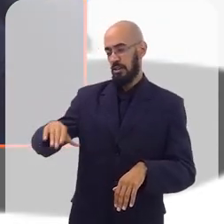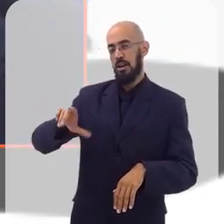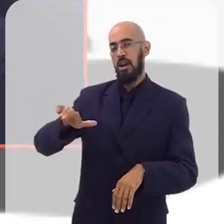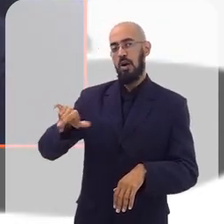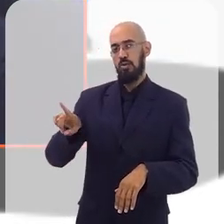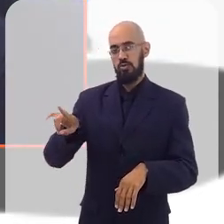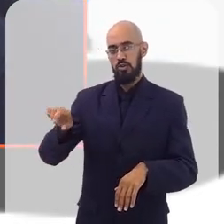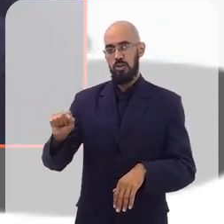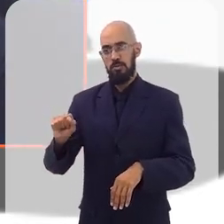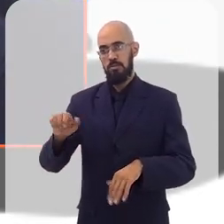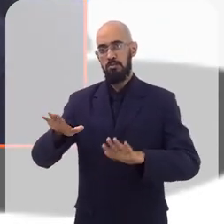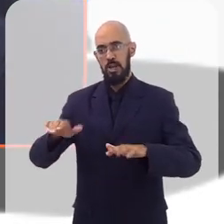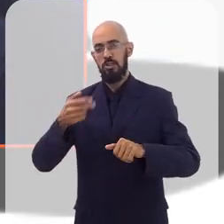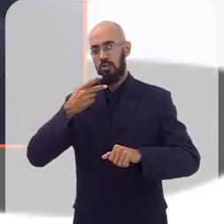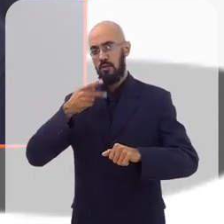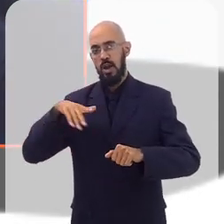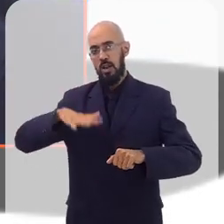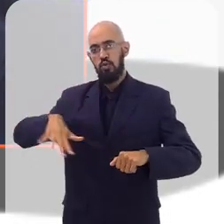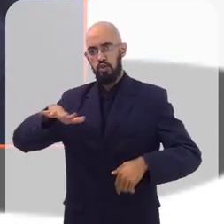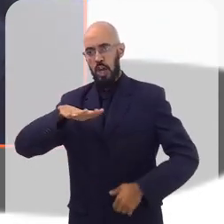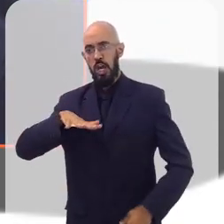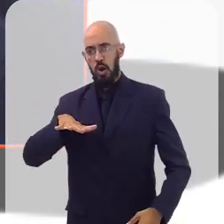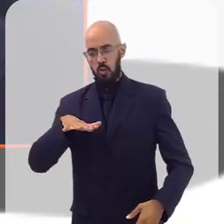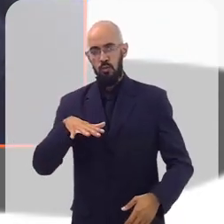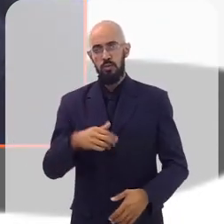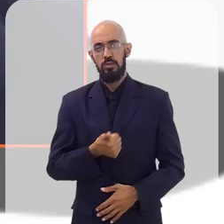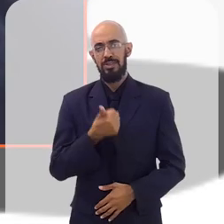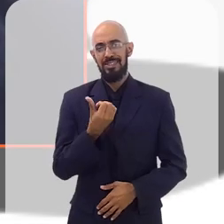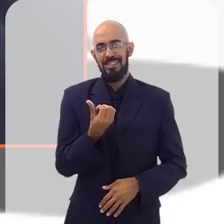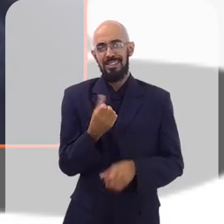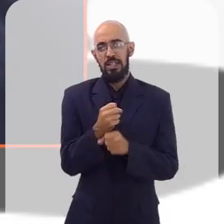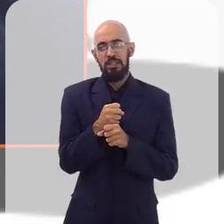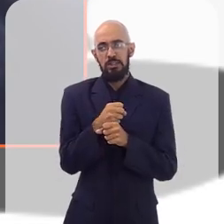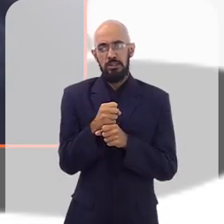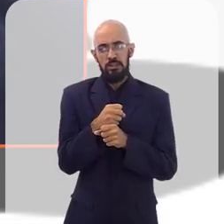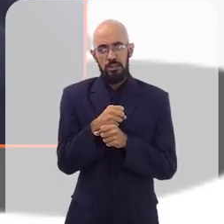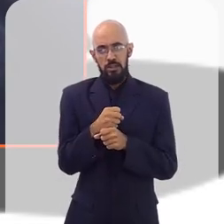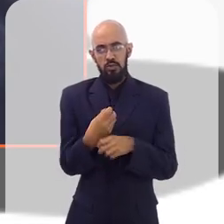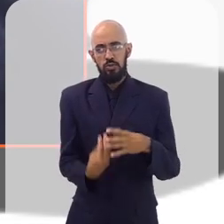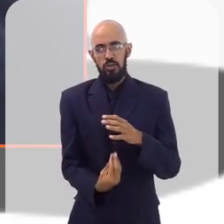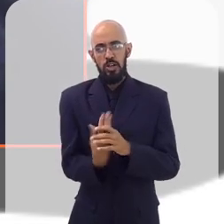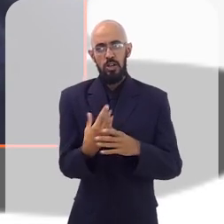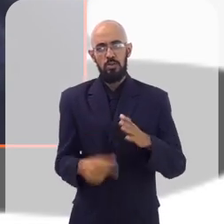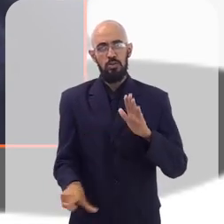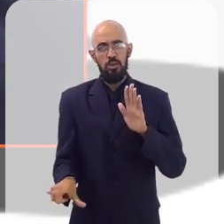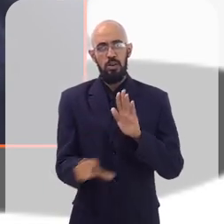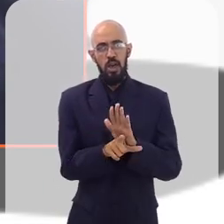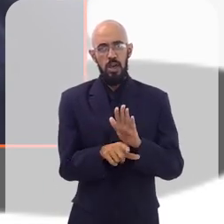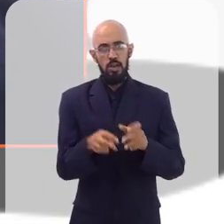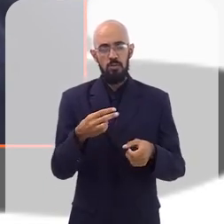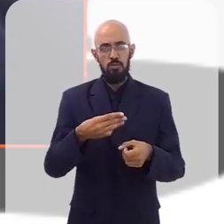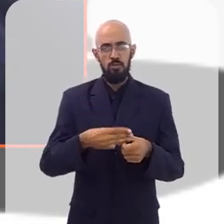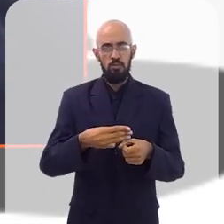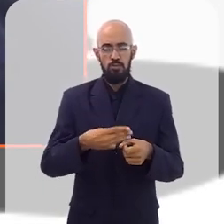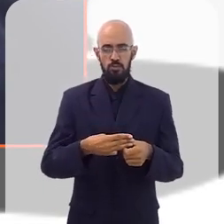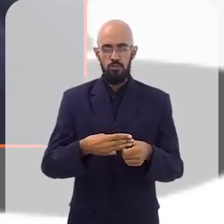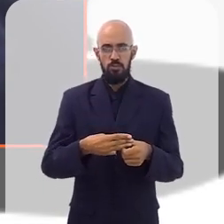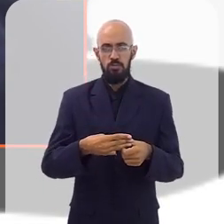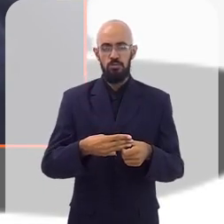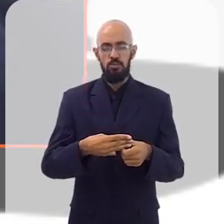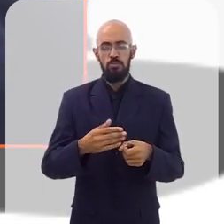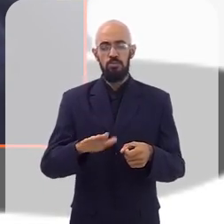sim o Cláudia é mas a gente coloca num todo foram 16 anos